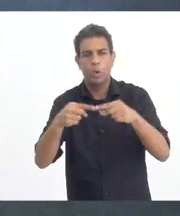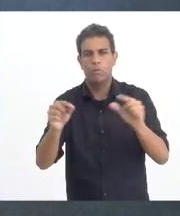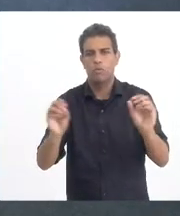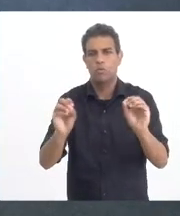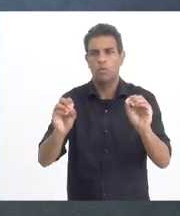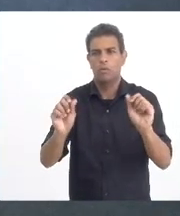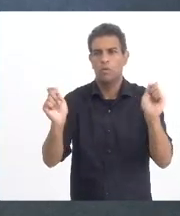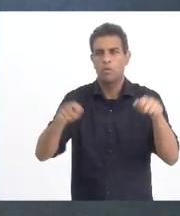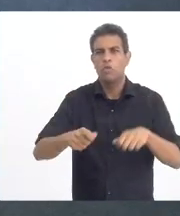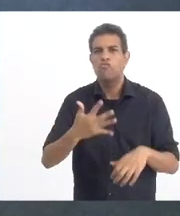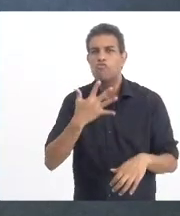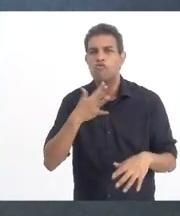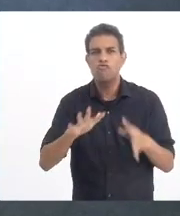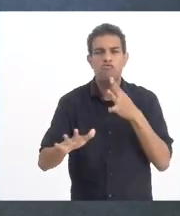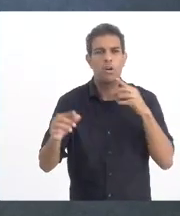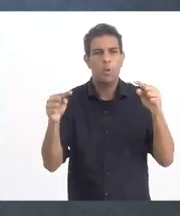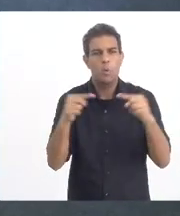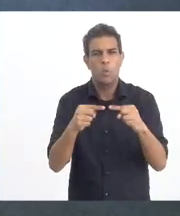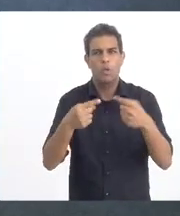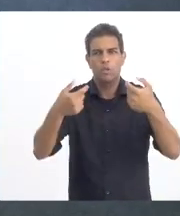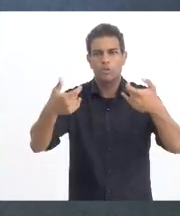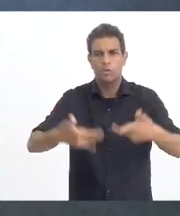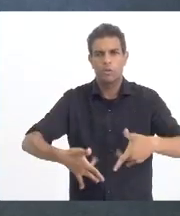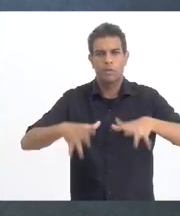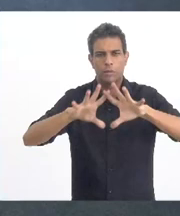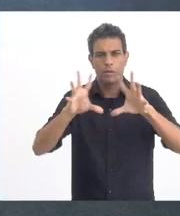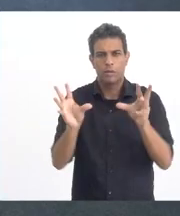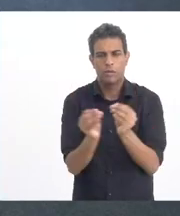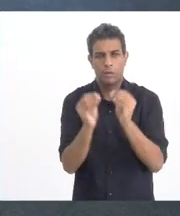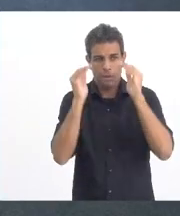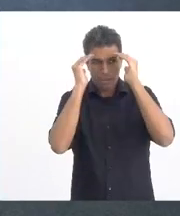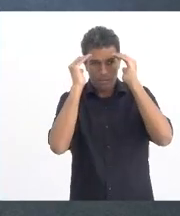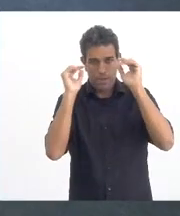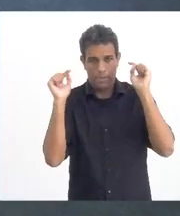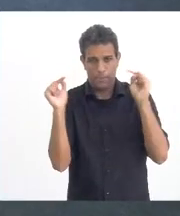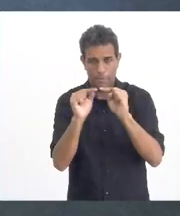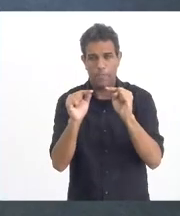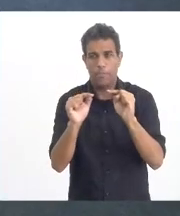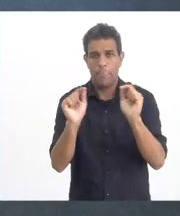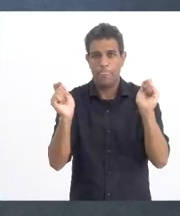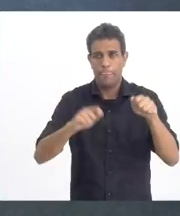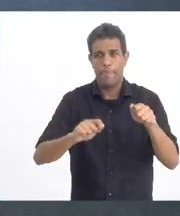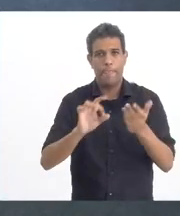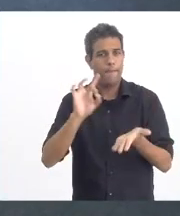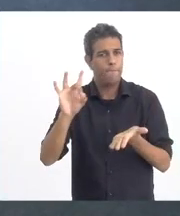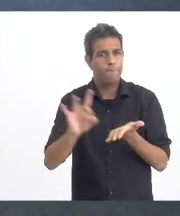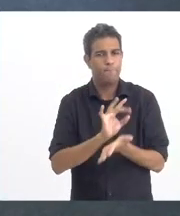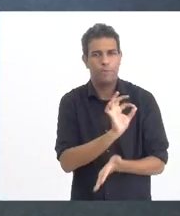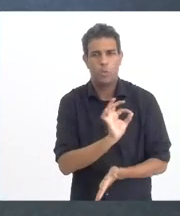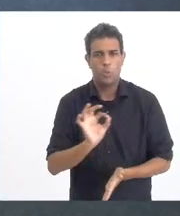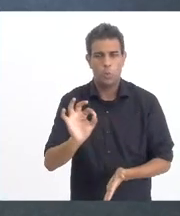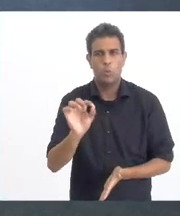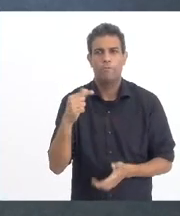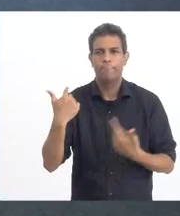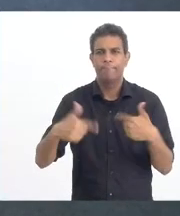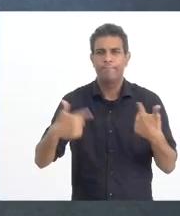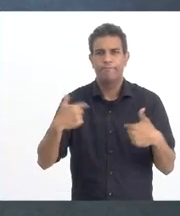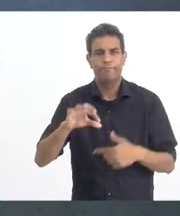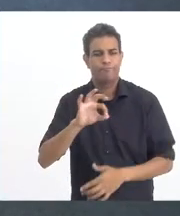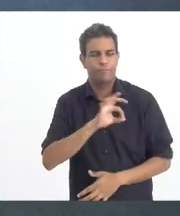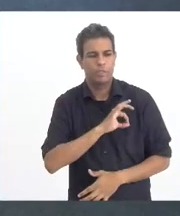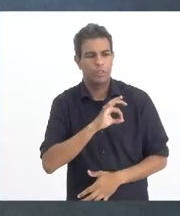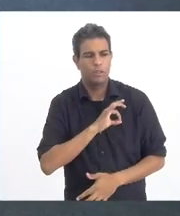e não ouvi até hoje, isso eu falo com o máximo de respeito, como o senhor falou, nós não somos inimigos. Eu já trabalhei na Polícia